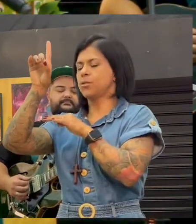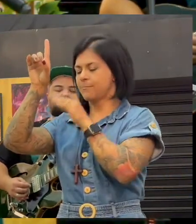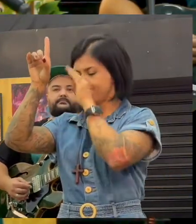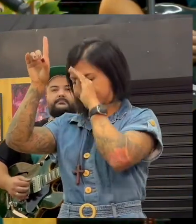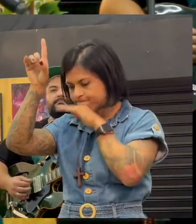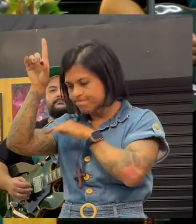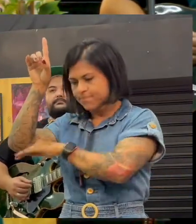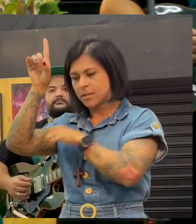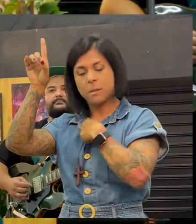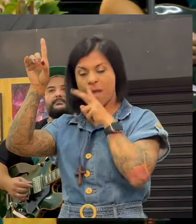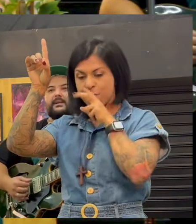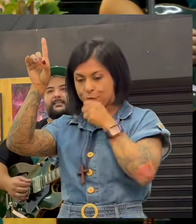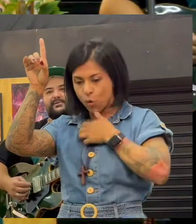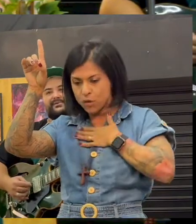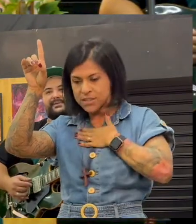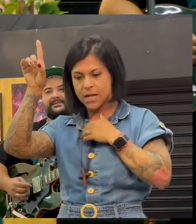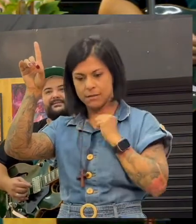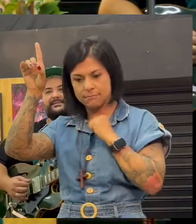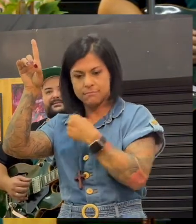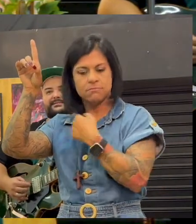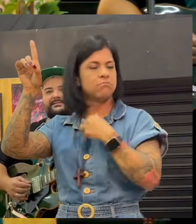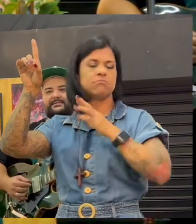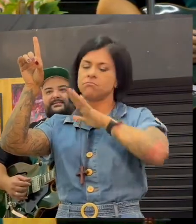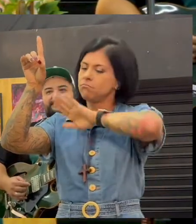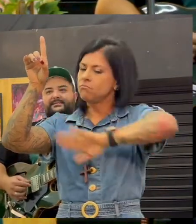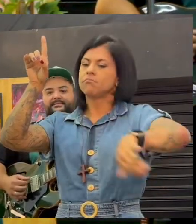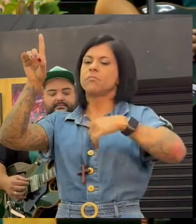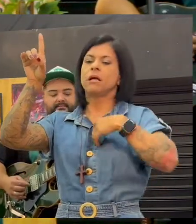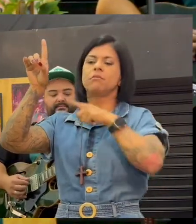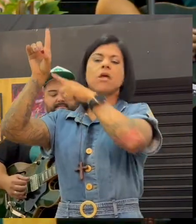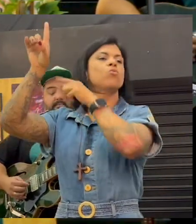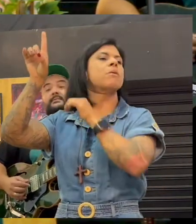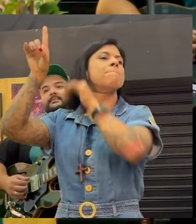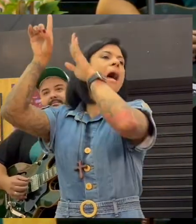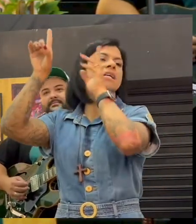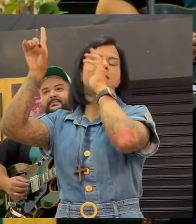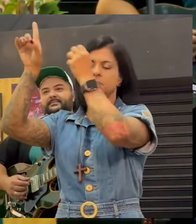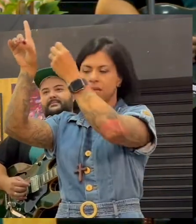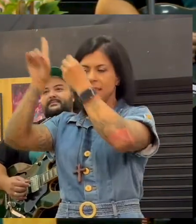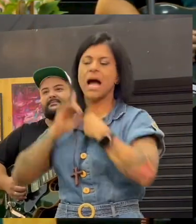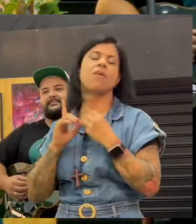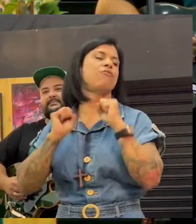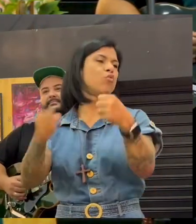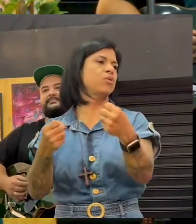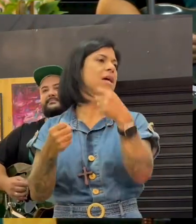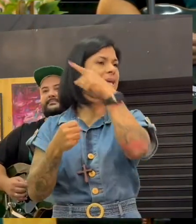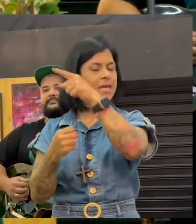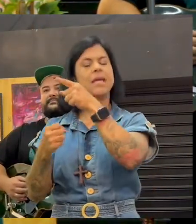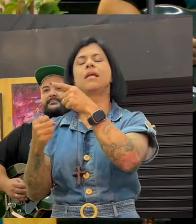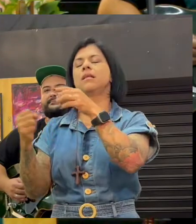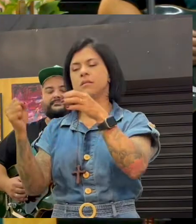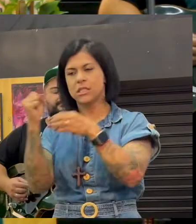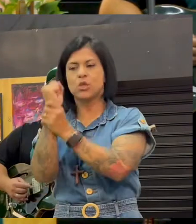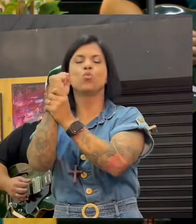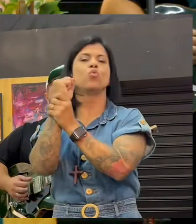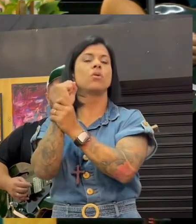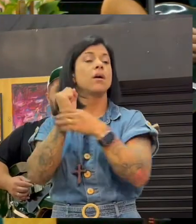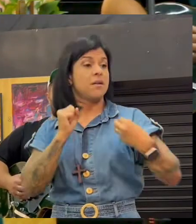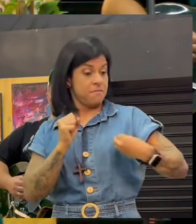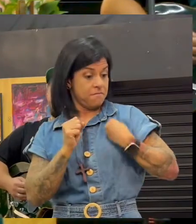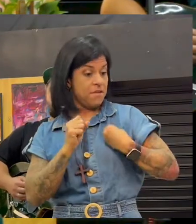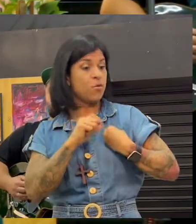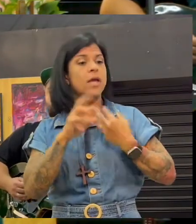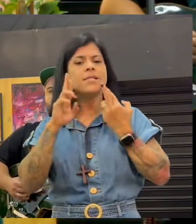pelas suas forças, é pela força de Cristo. É só Ele que te dá força, é Ele que te sustenta. Então, viva a esperança